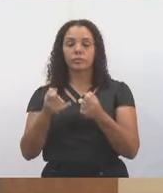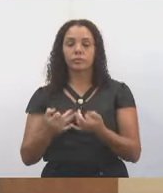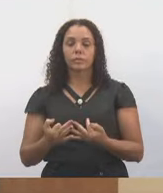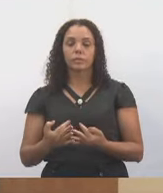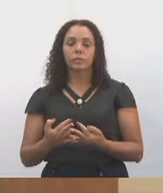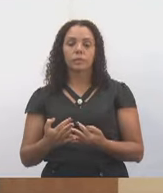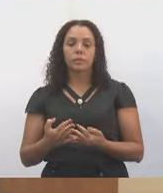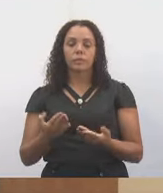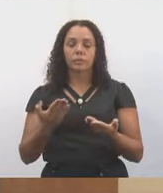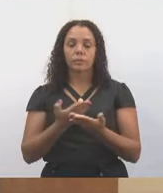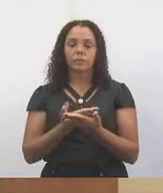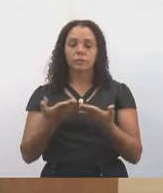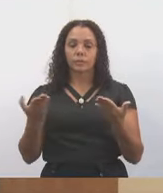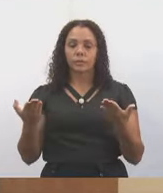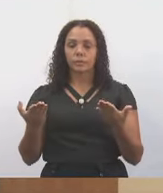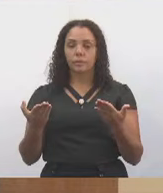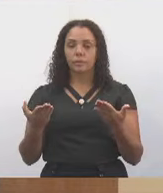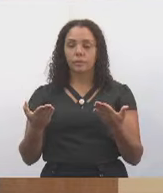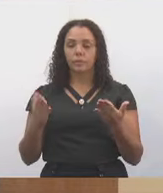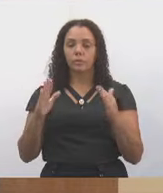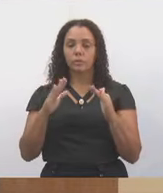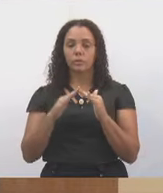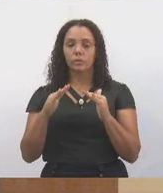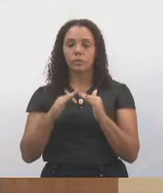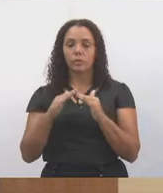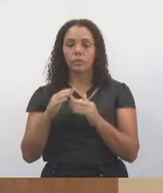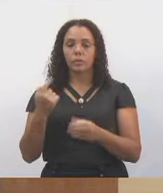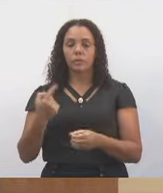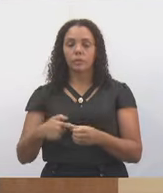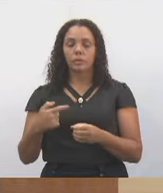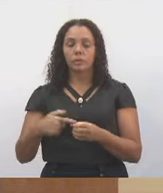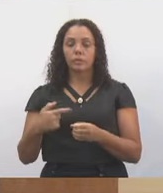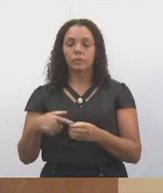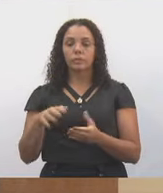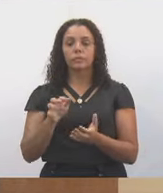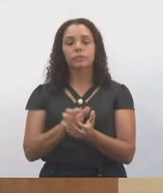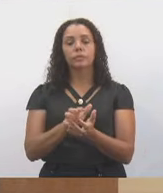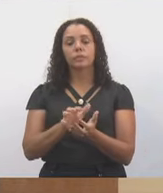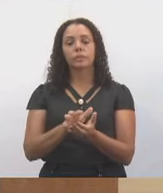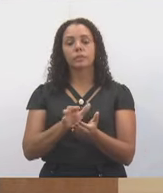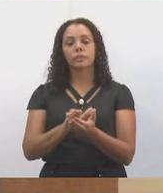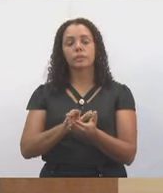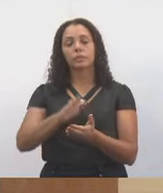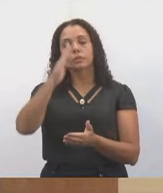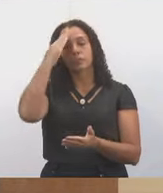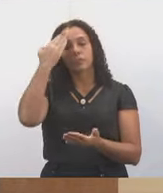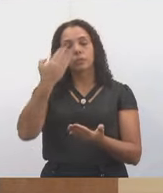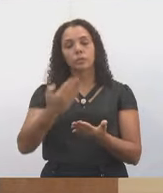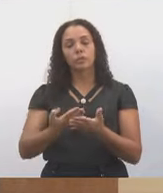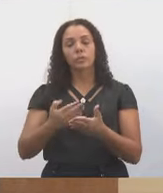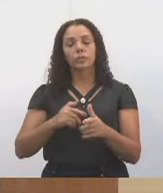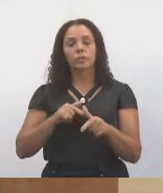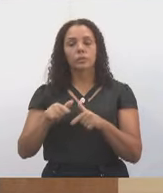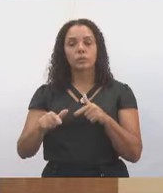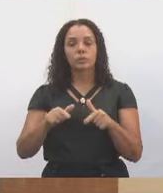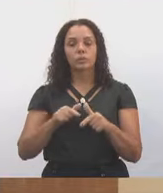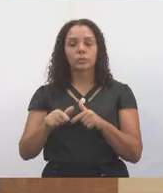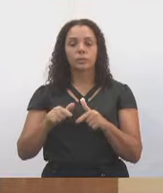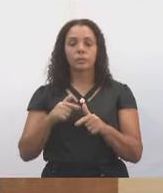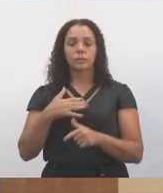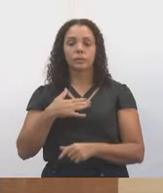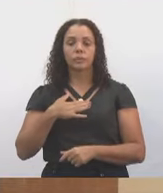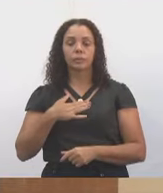pouco com você morador da cidade de Jacareí você que tem confiado no trabalho deste